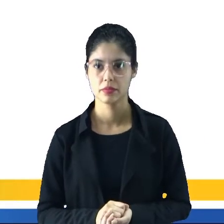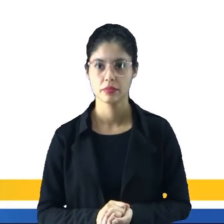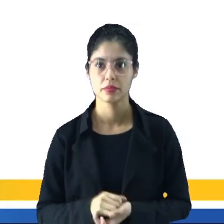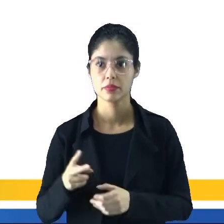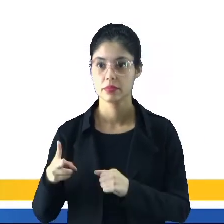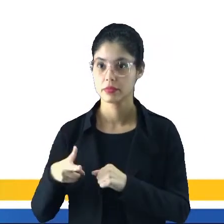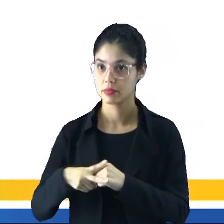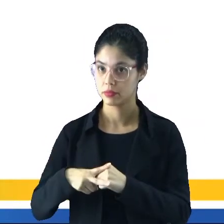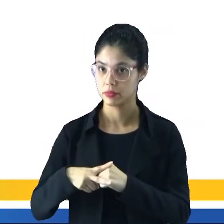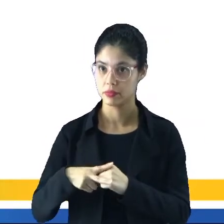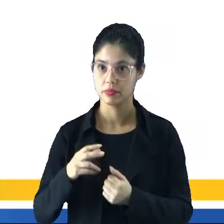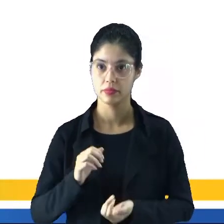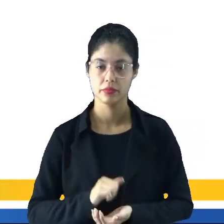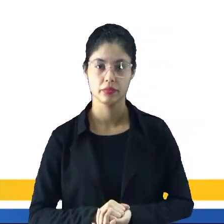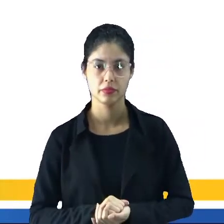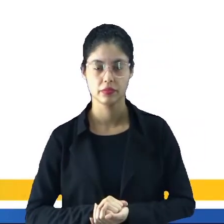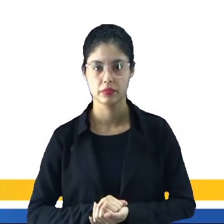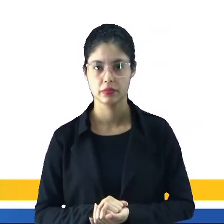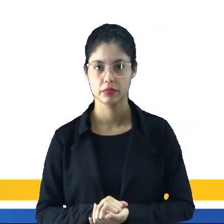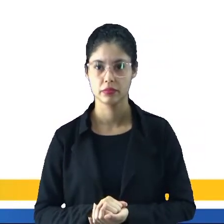Temos um